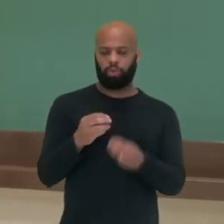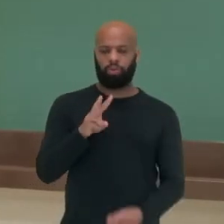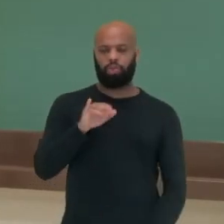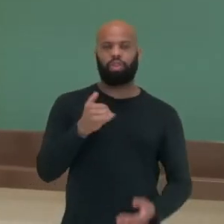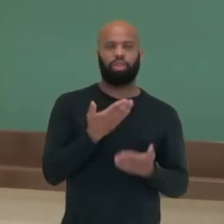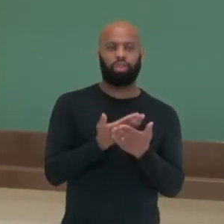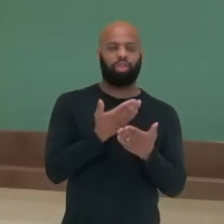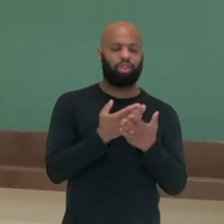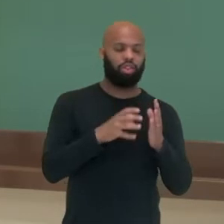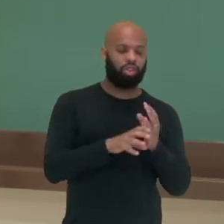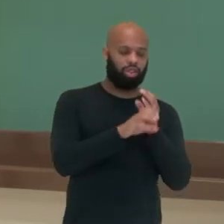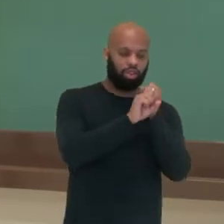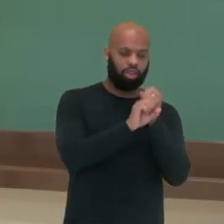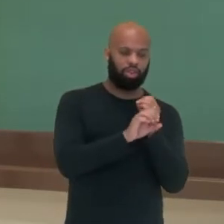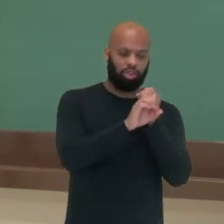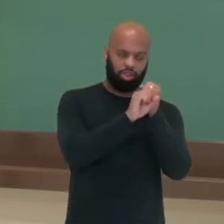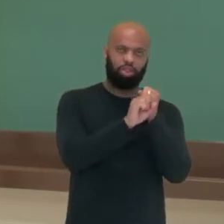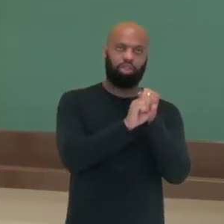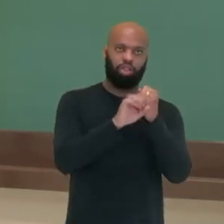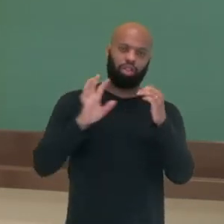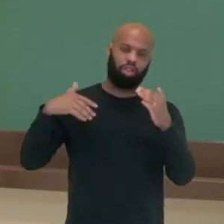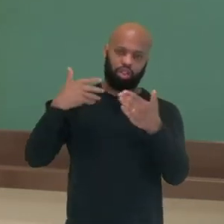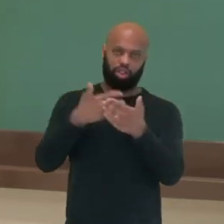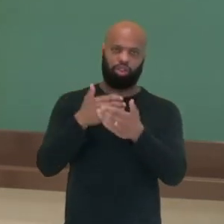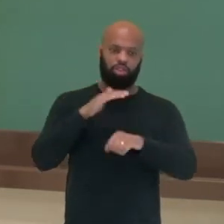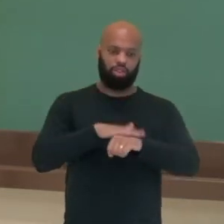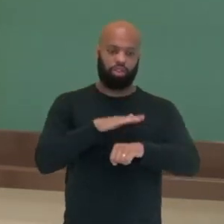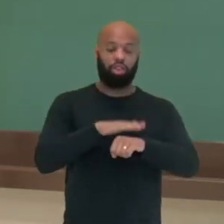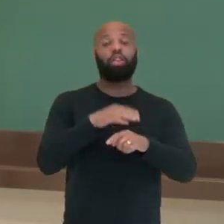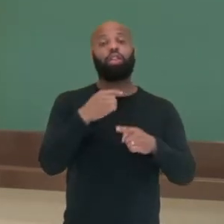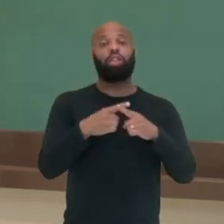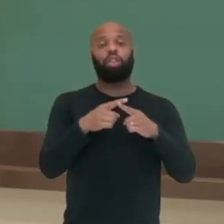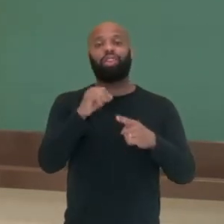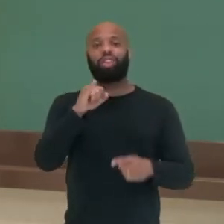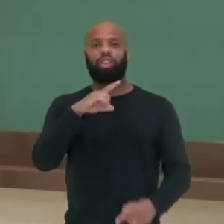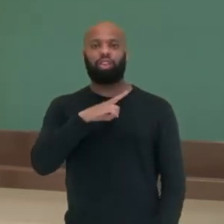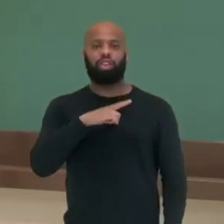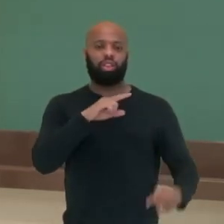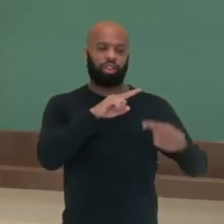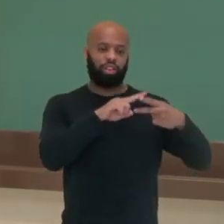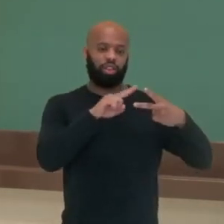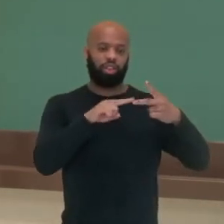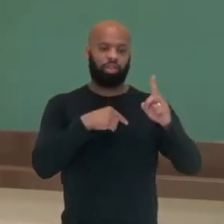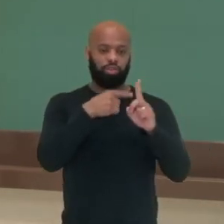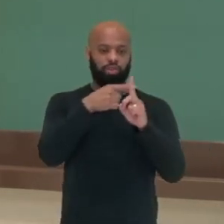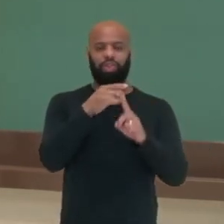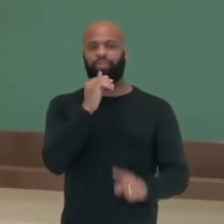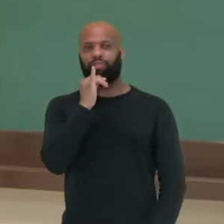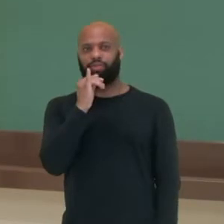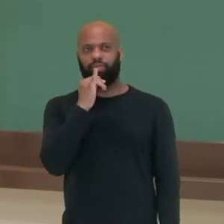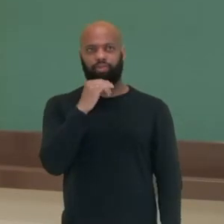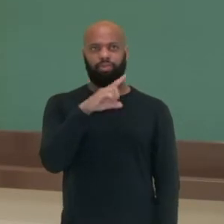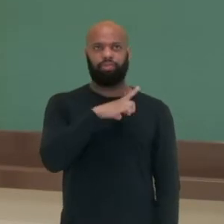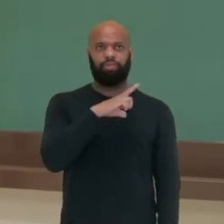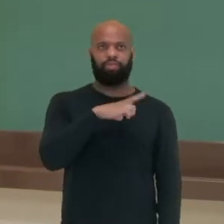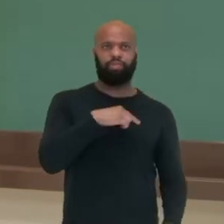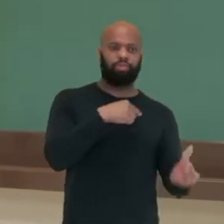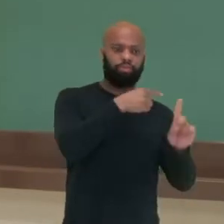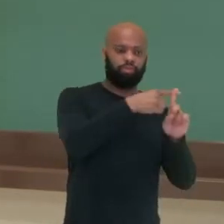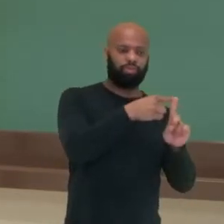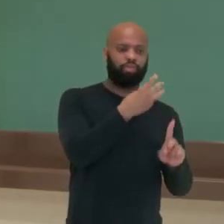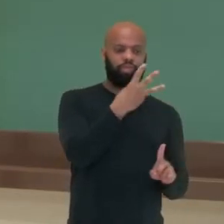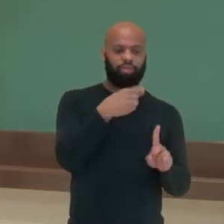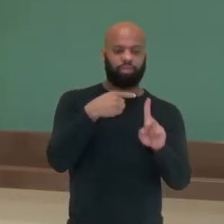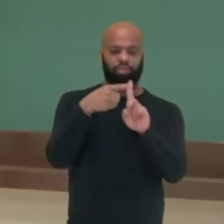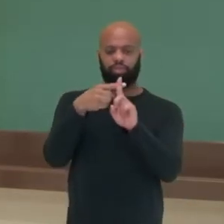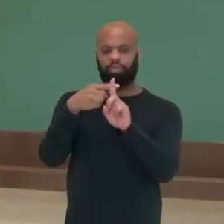a adição até esse momento? Se eu tenho dois números positivos, eu pegava lá, por exemplo, mais 3